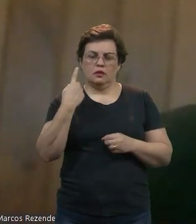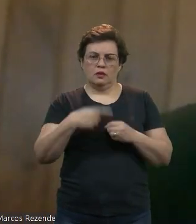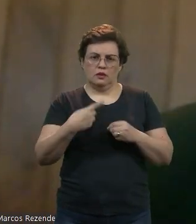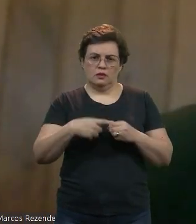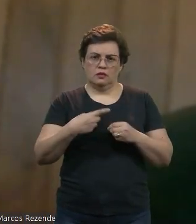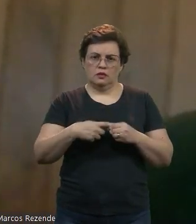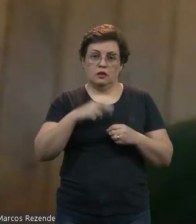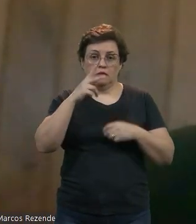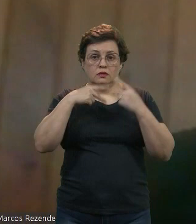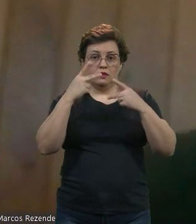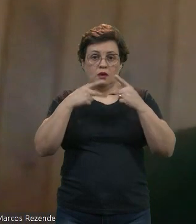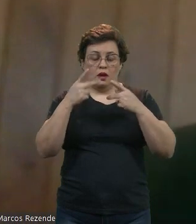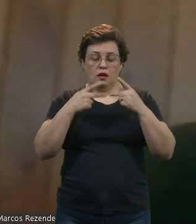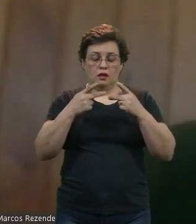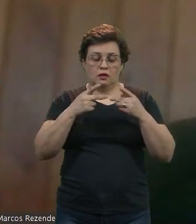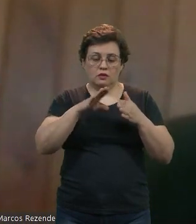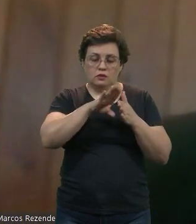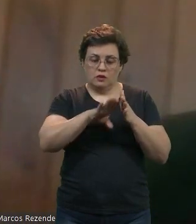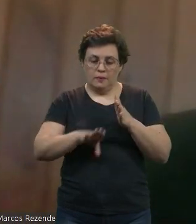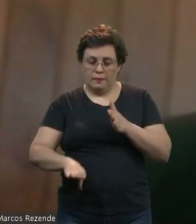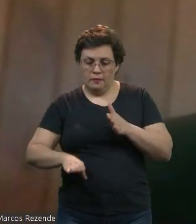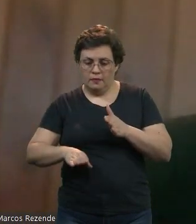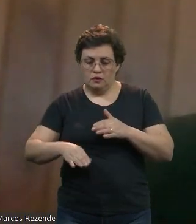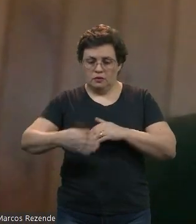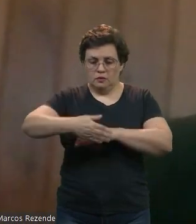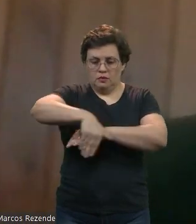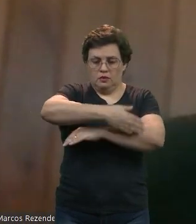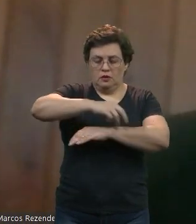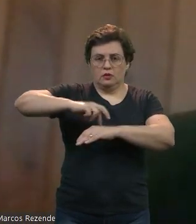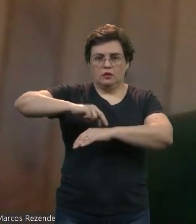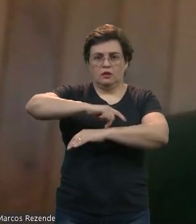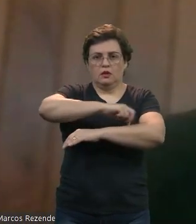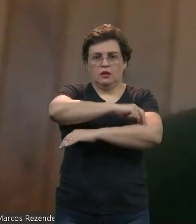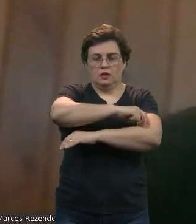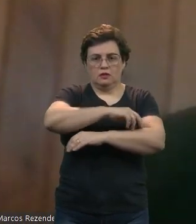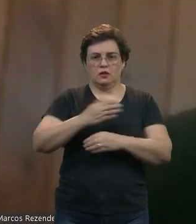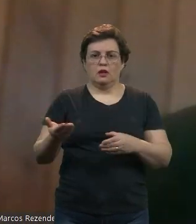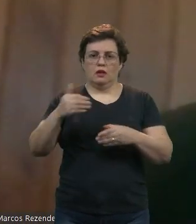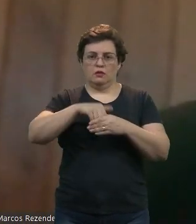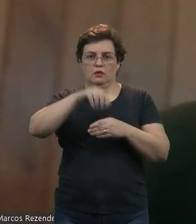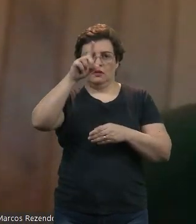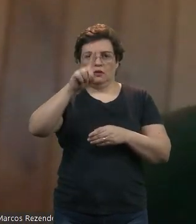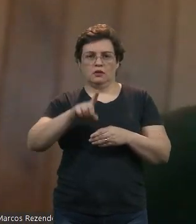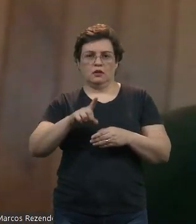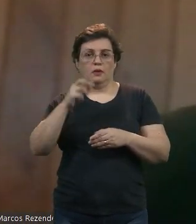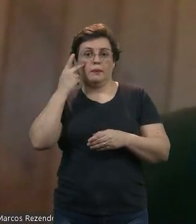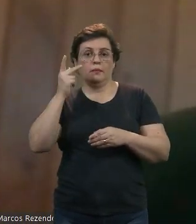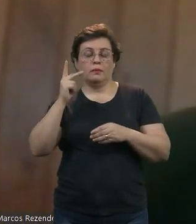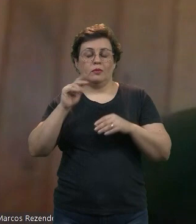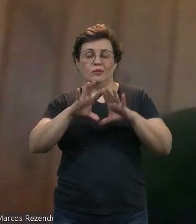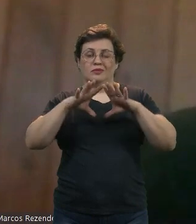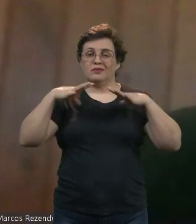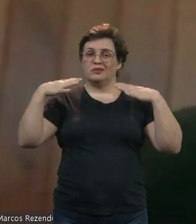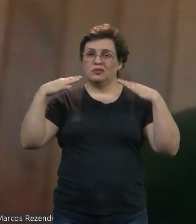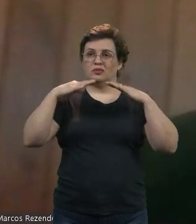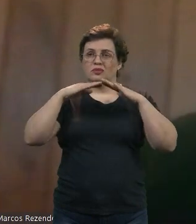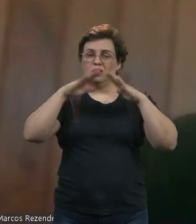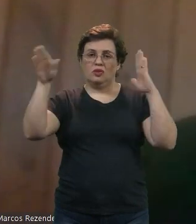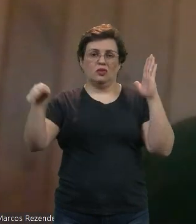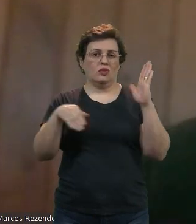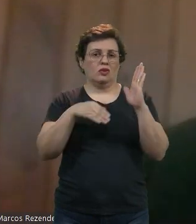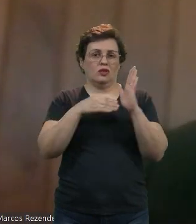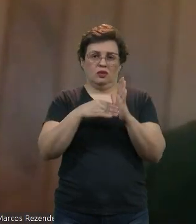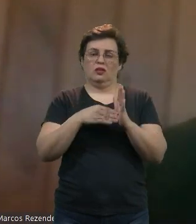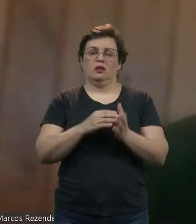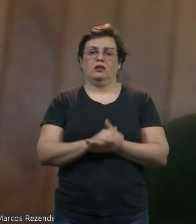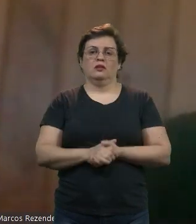de guias e da outras providências. A votação será por maioria absoluta. Dispensada